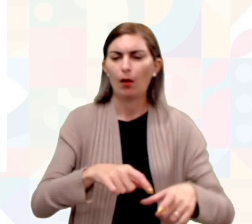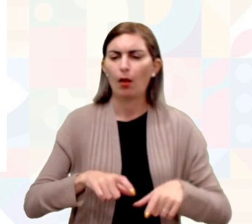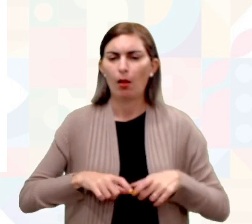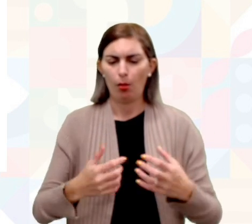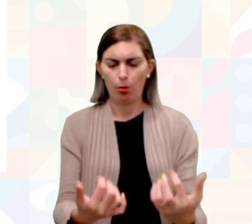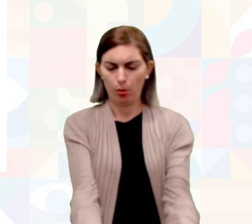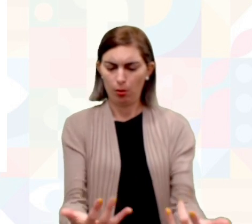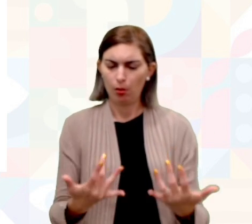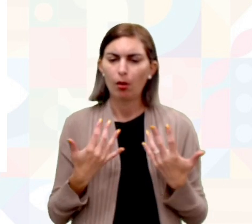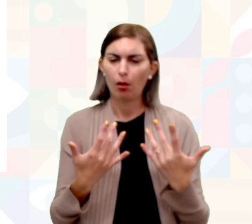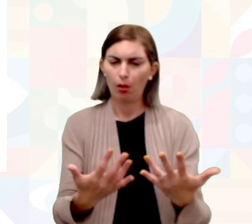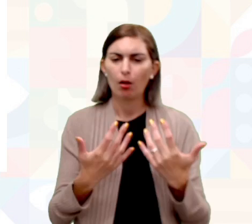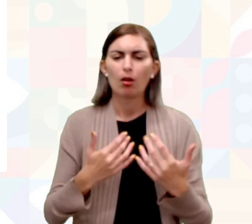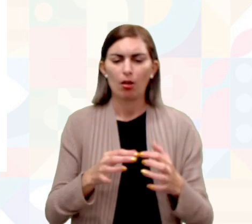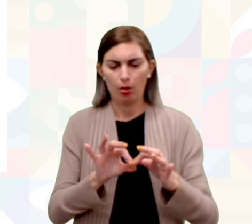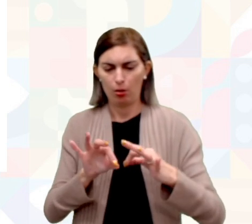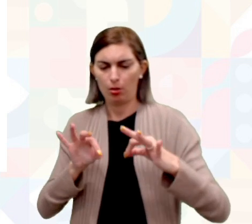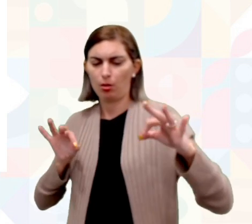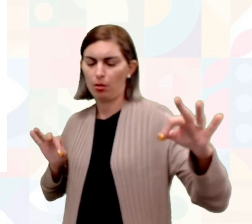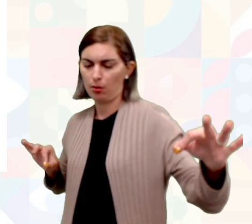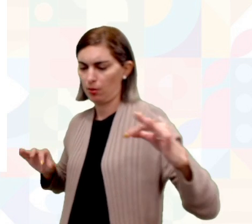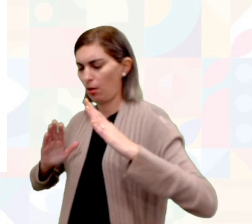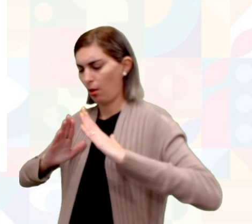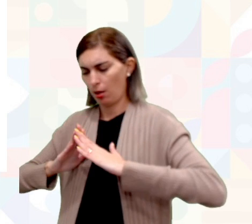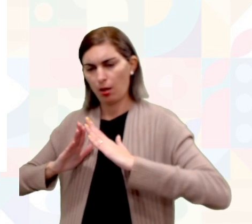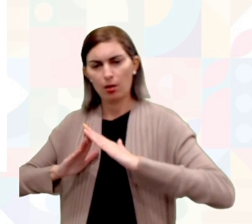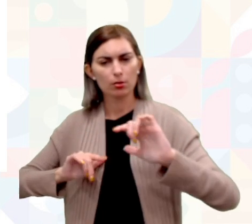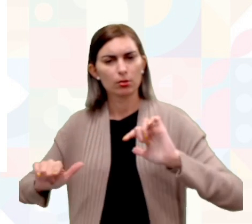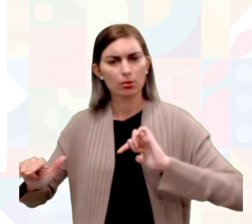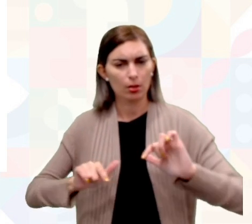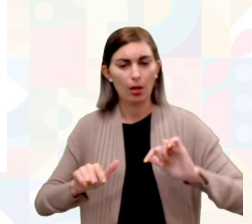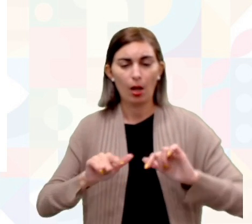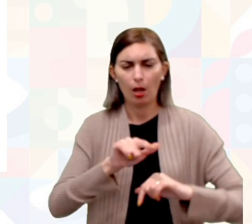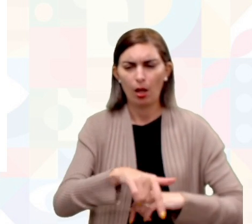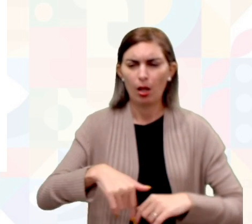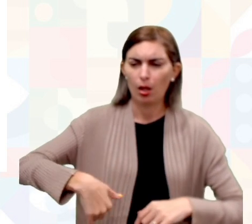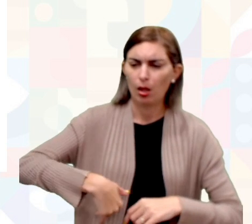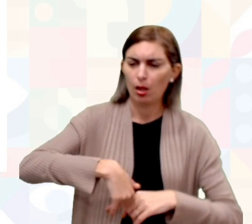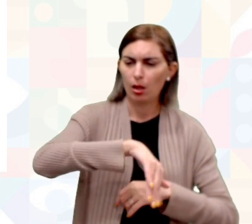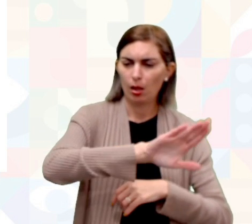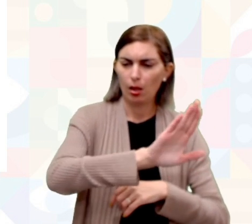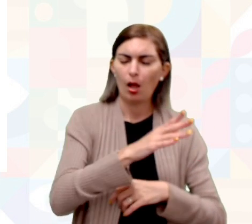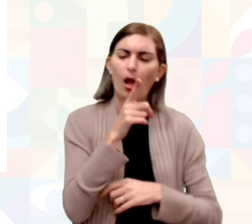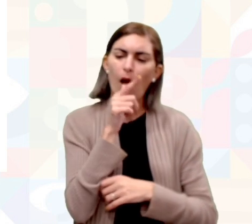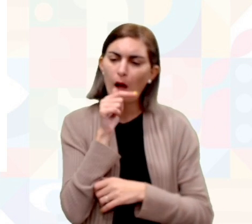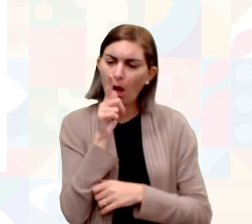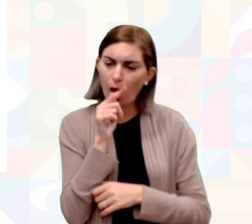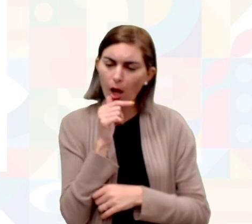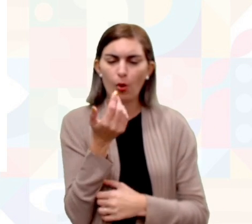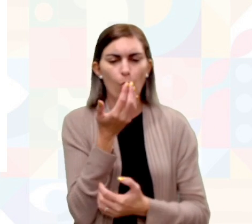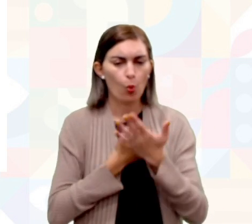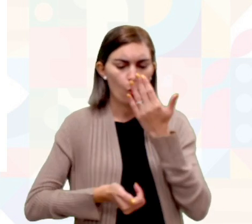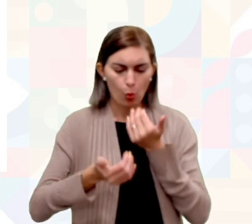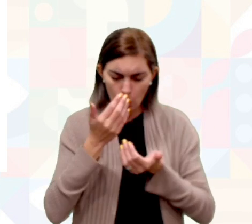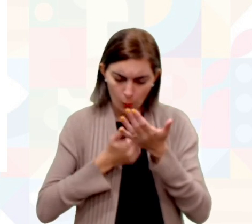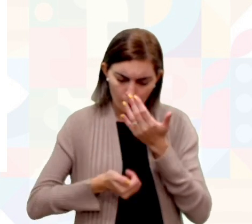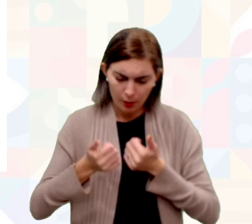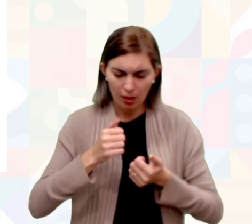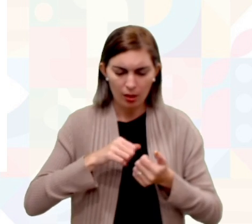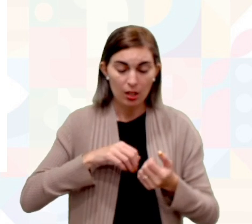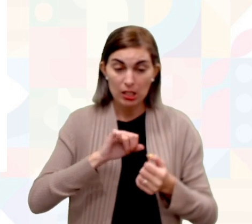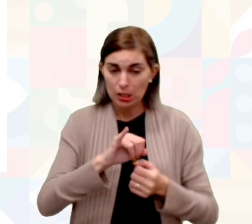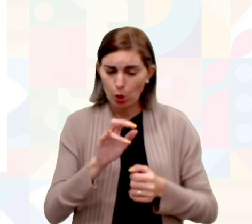lavoura, que fica distante da sua base de trabalho. Então, ele acaba levando água, alimentação. Então, se ele não